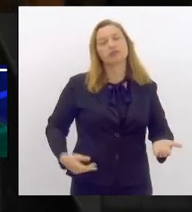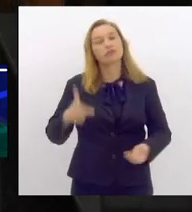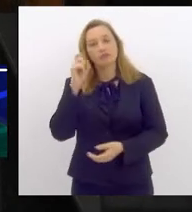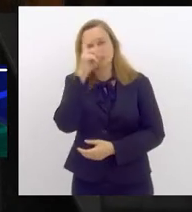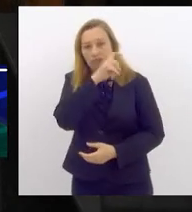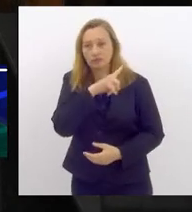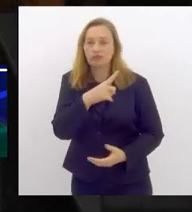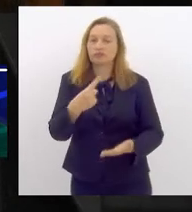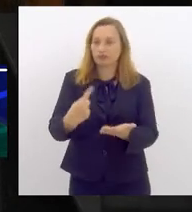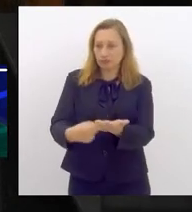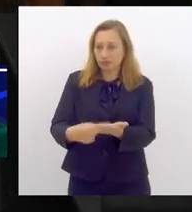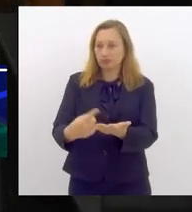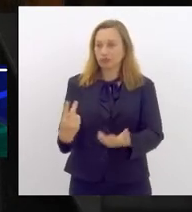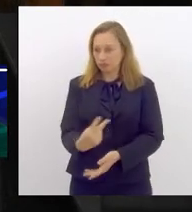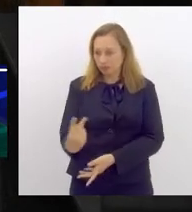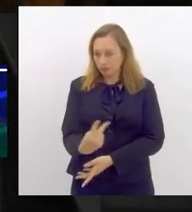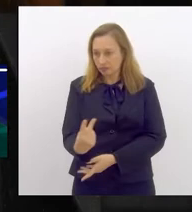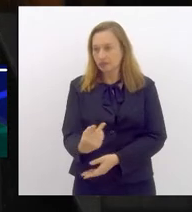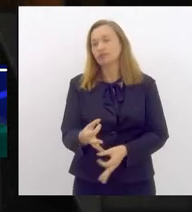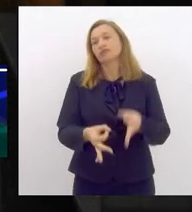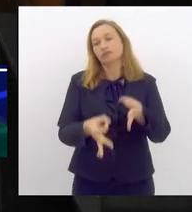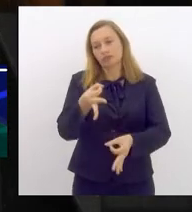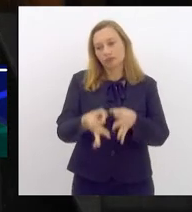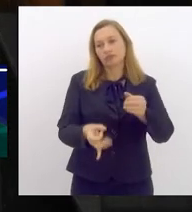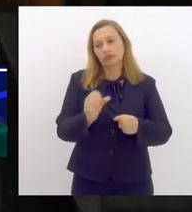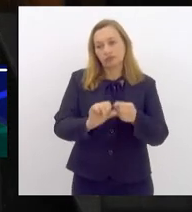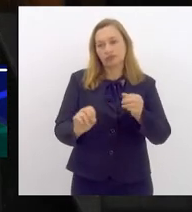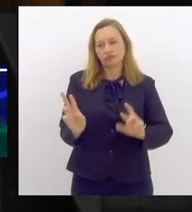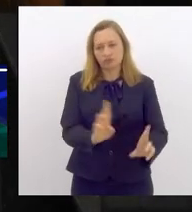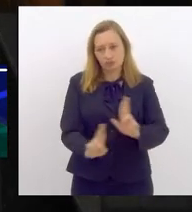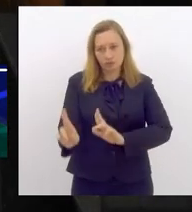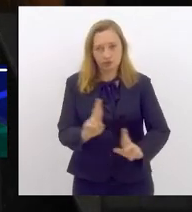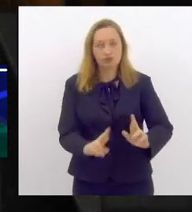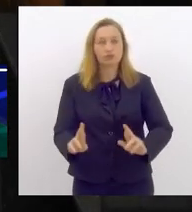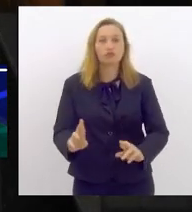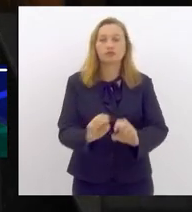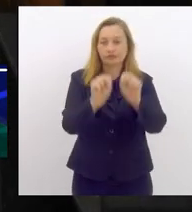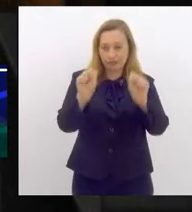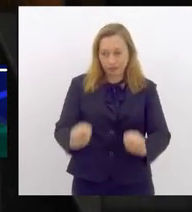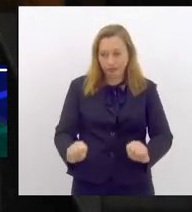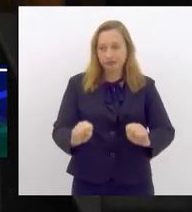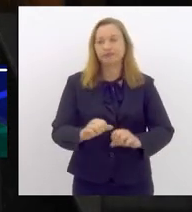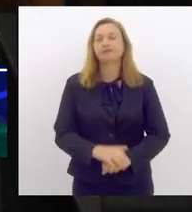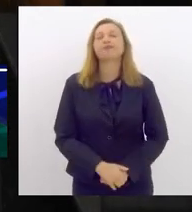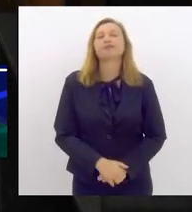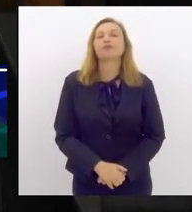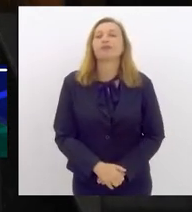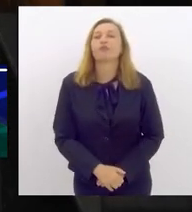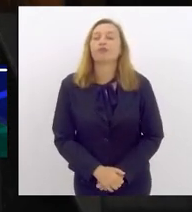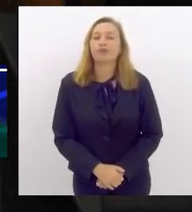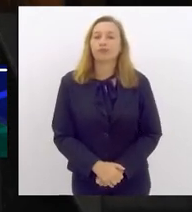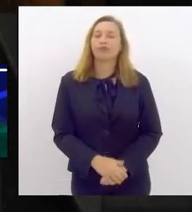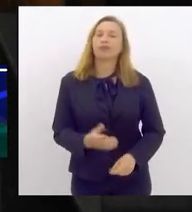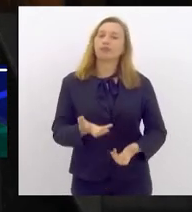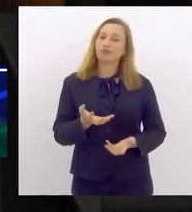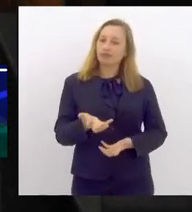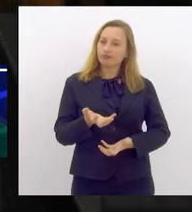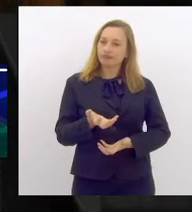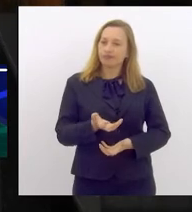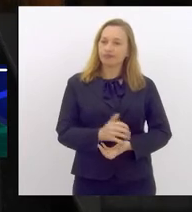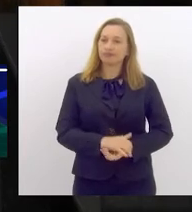condução e as e se fazer justiça em relação e Sistemas Ah mas eu queria